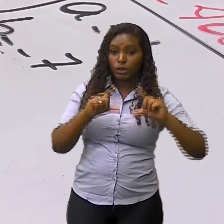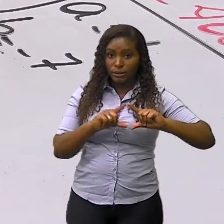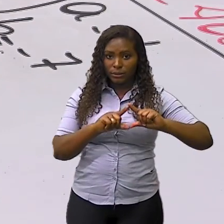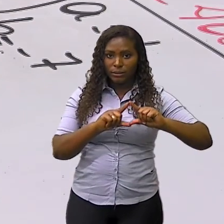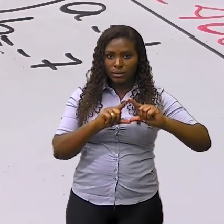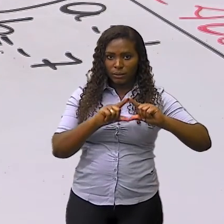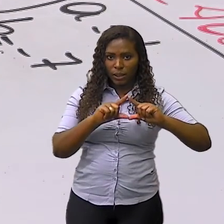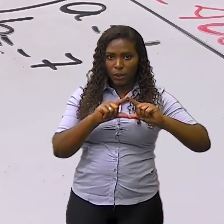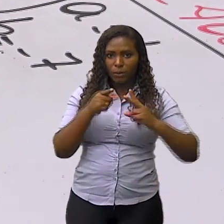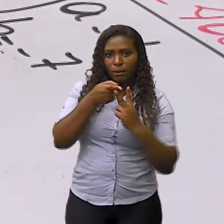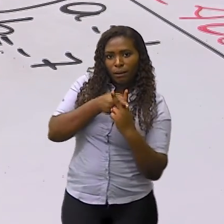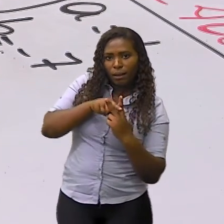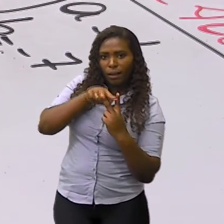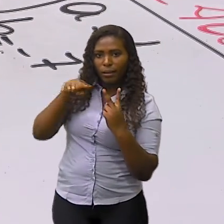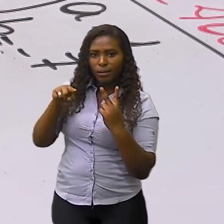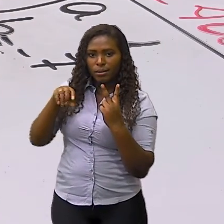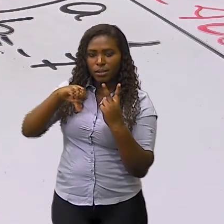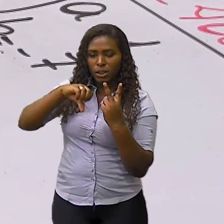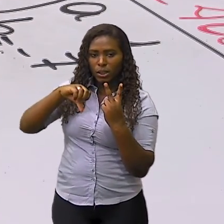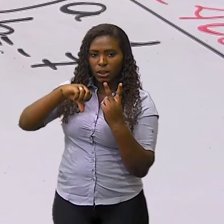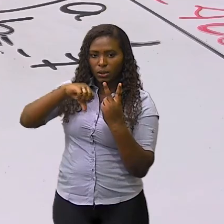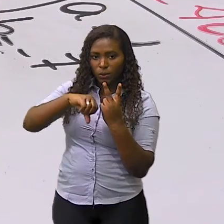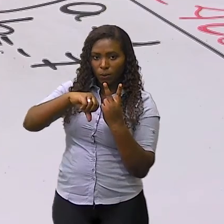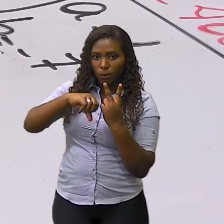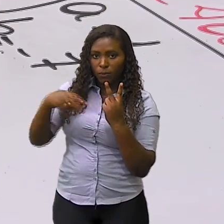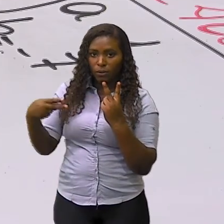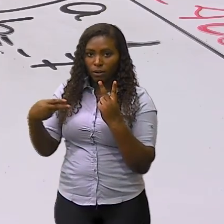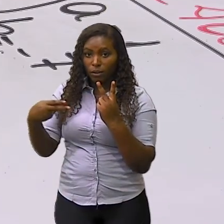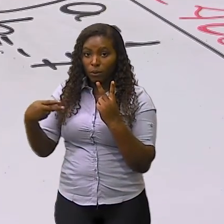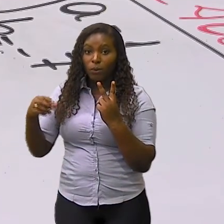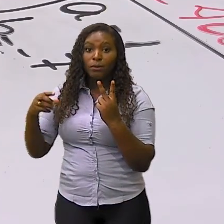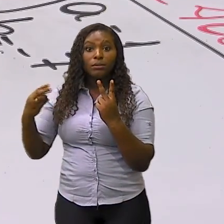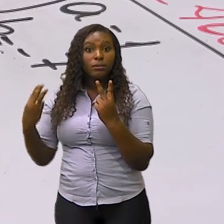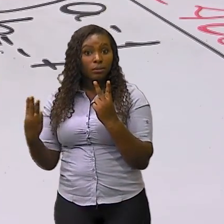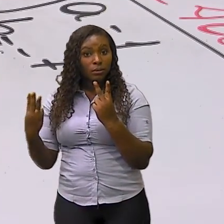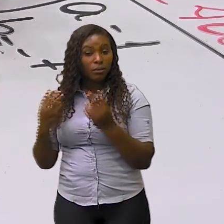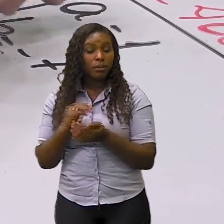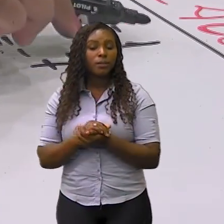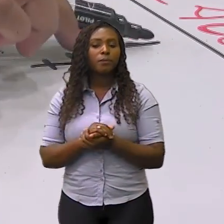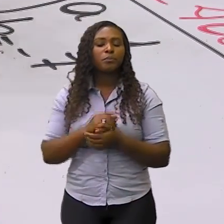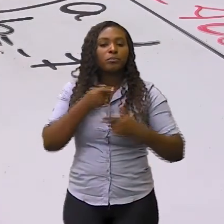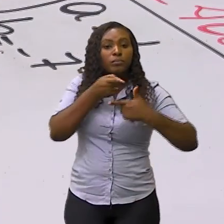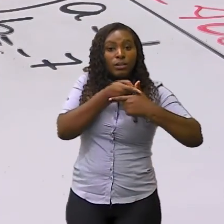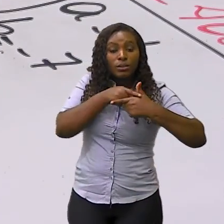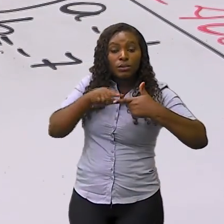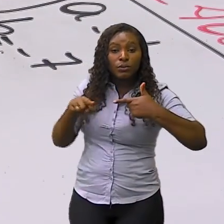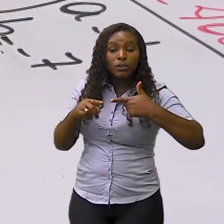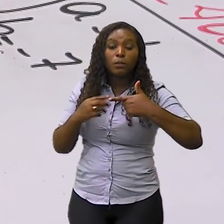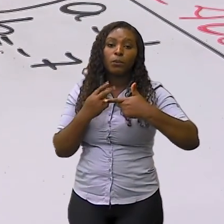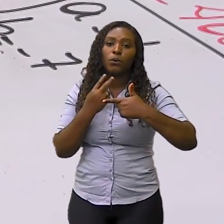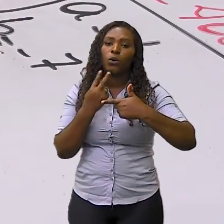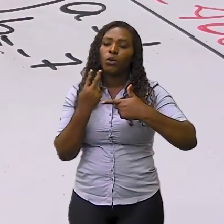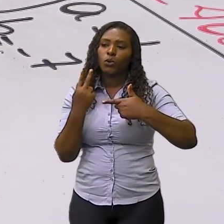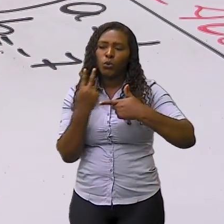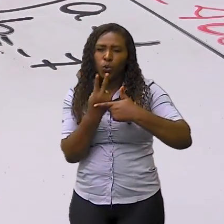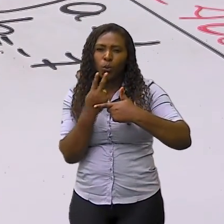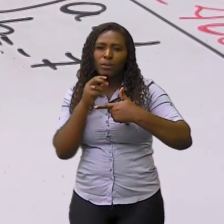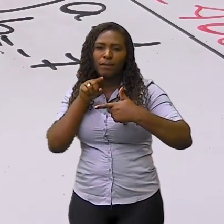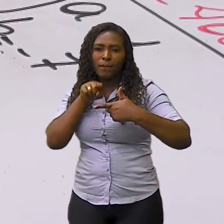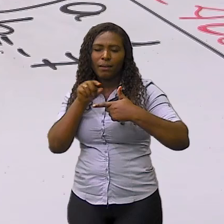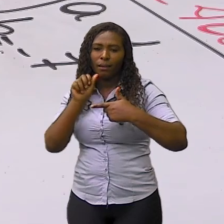delta. Então, delta vai ser, gente, sempre termo A, 1, que